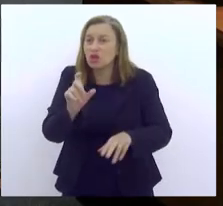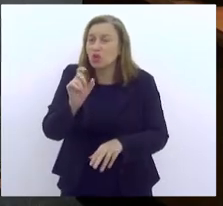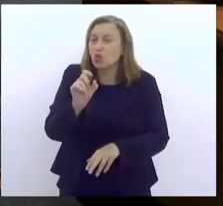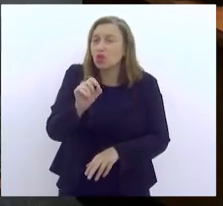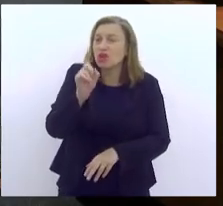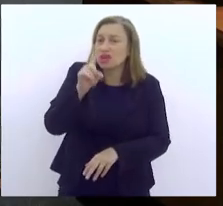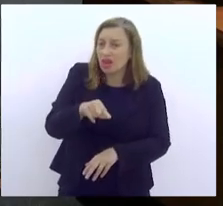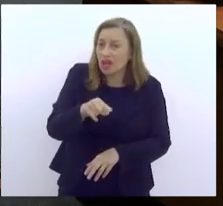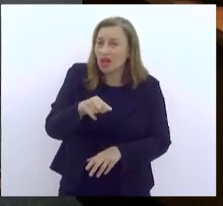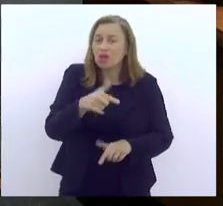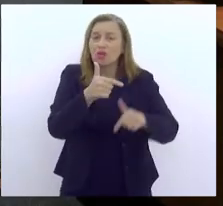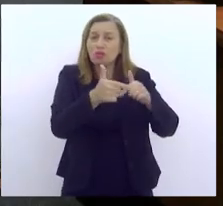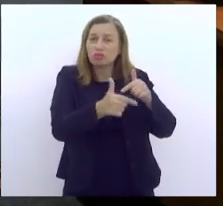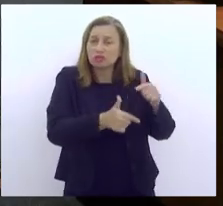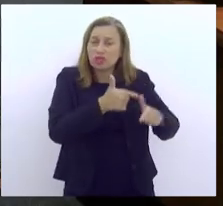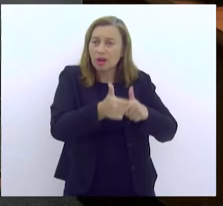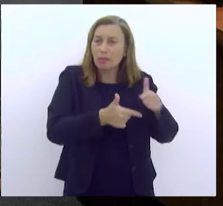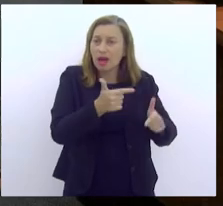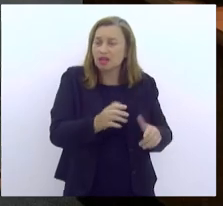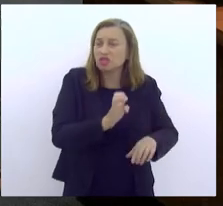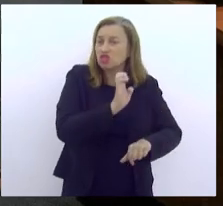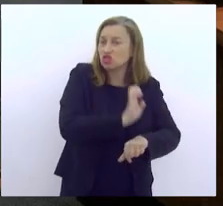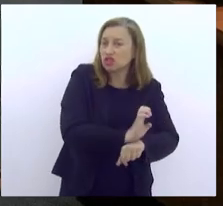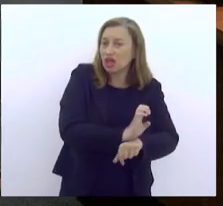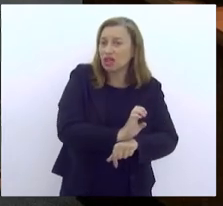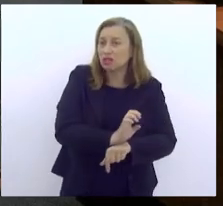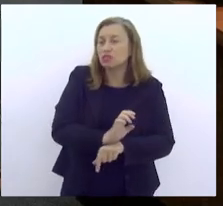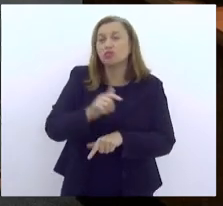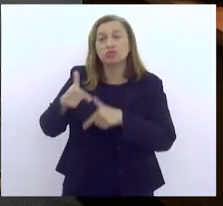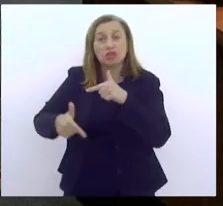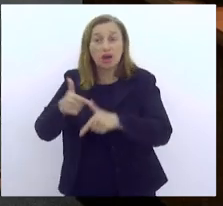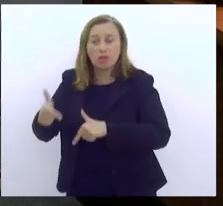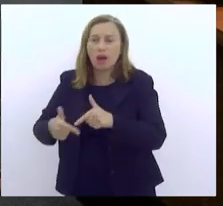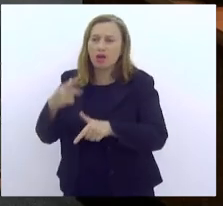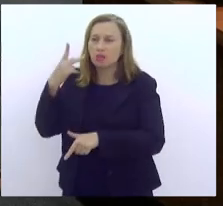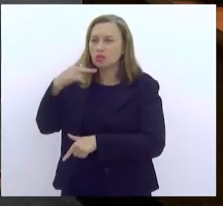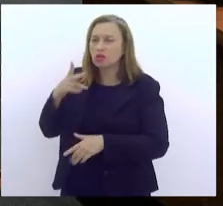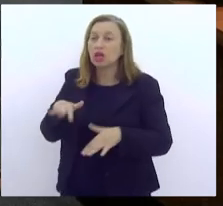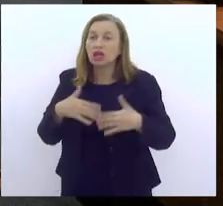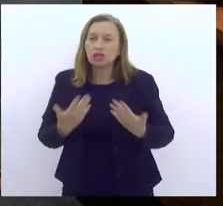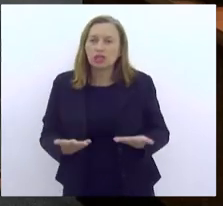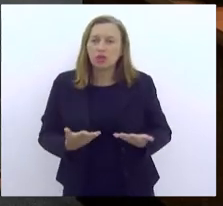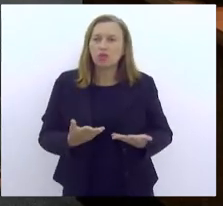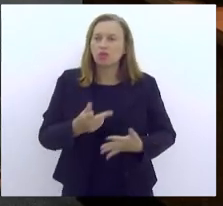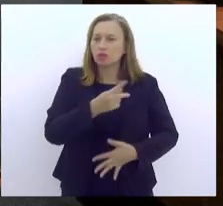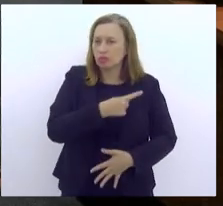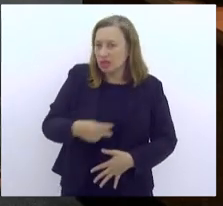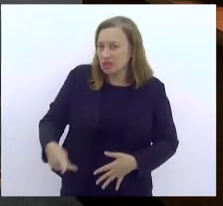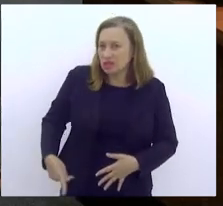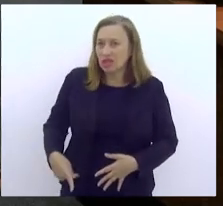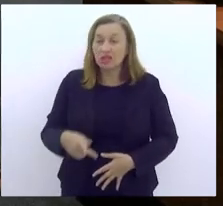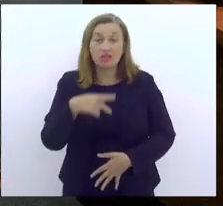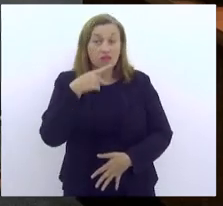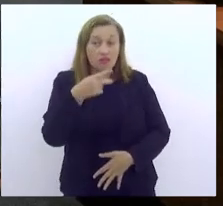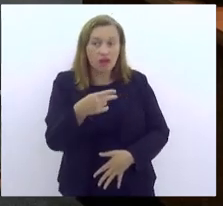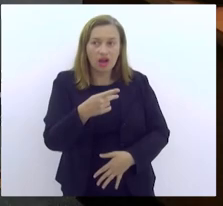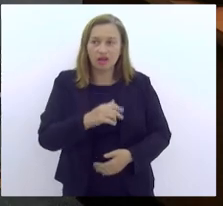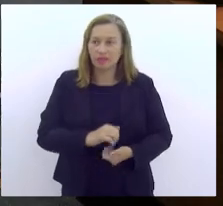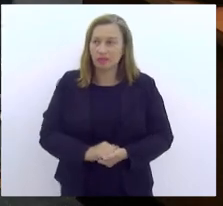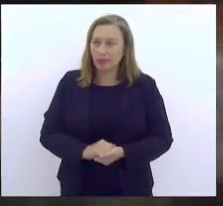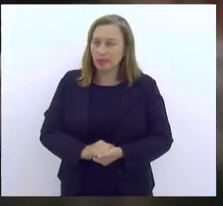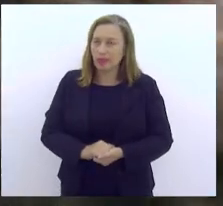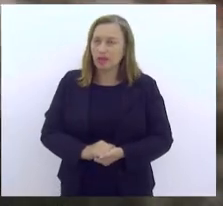uma função de Estado e o que é uma função política. Então, quando o presidente afirma que, numa